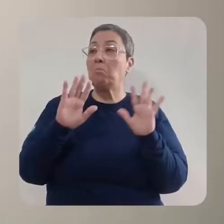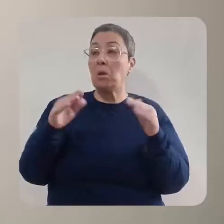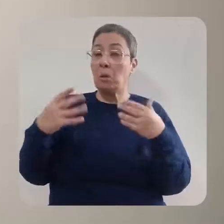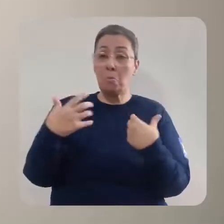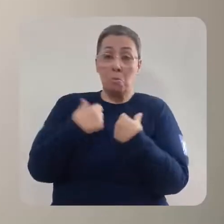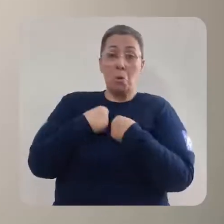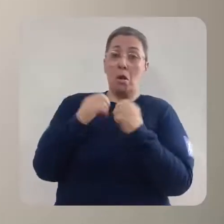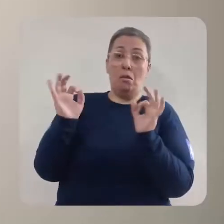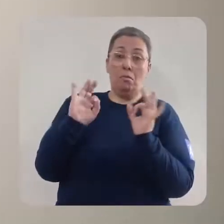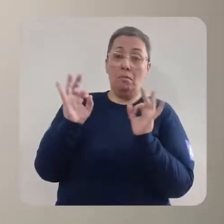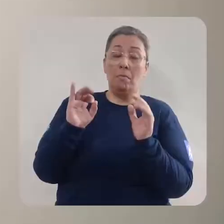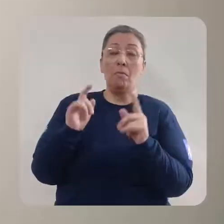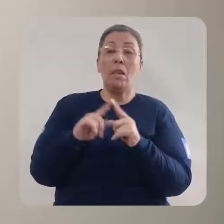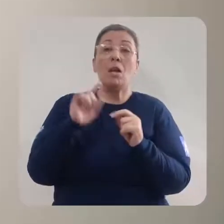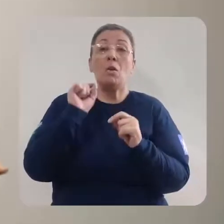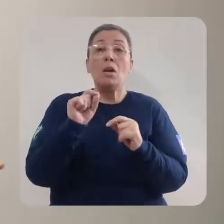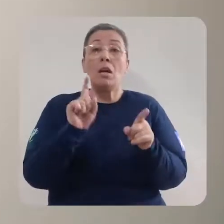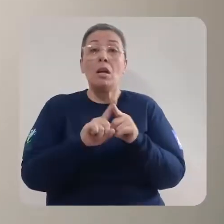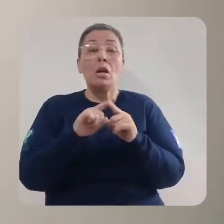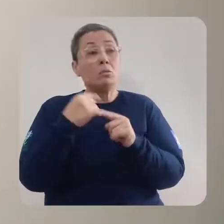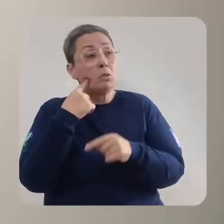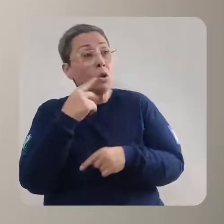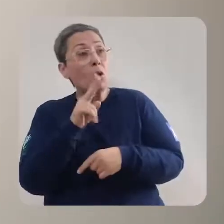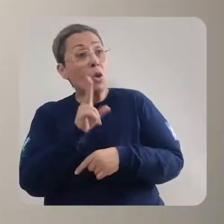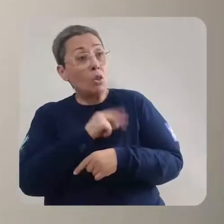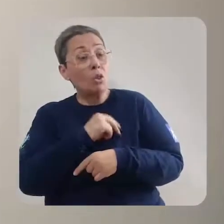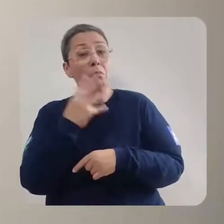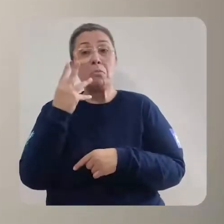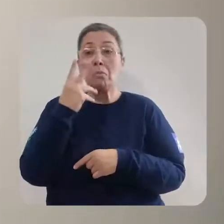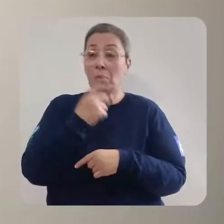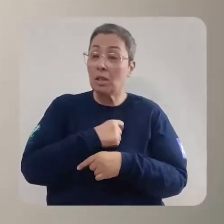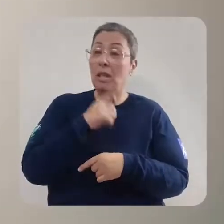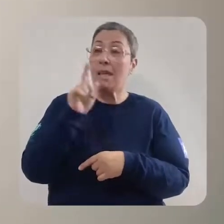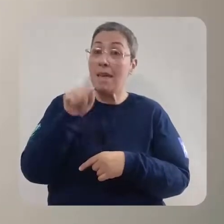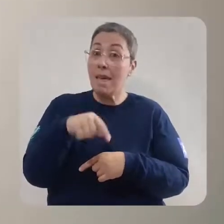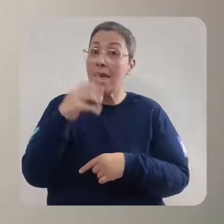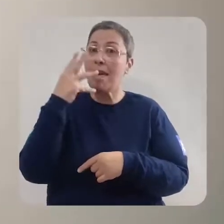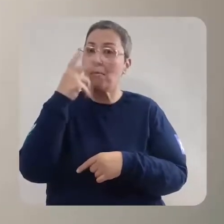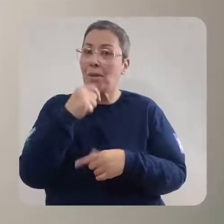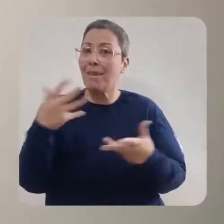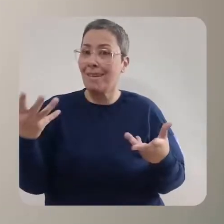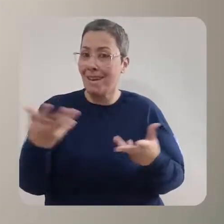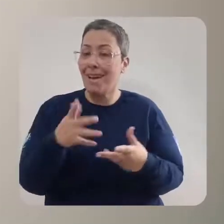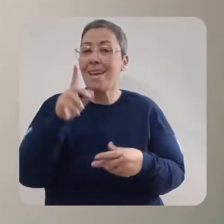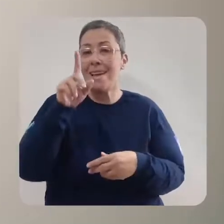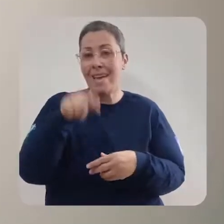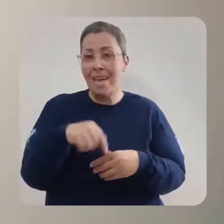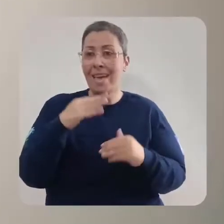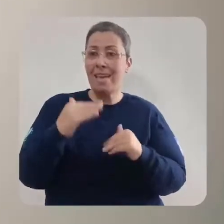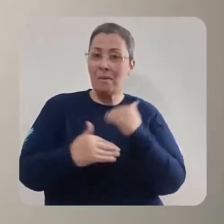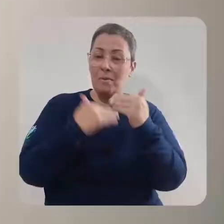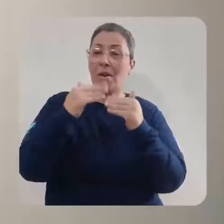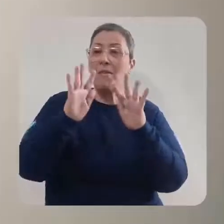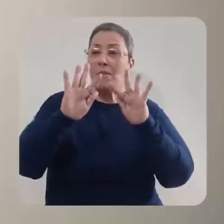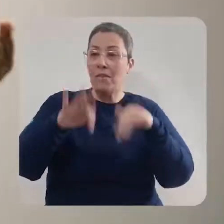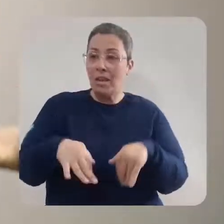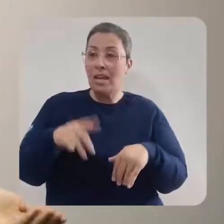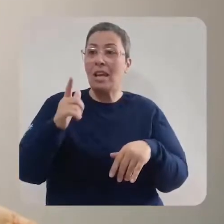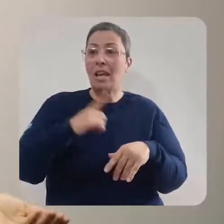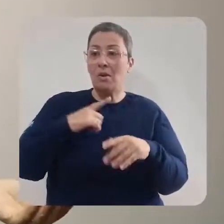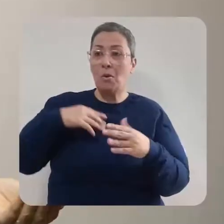está segurando, né? A gente até olha e fala, nossa, que bonito. Então esse bonito agora, esse processo